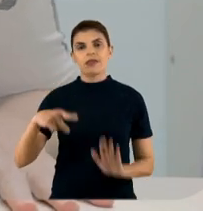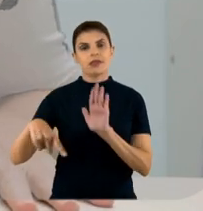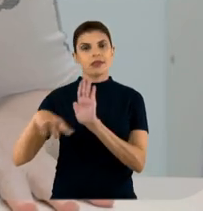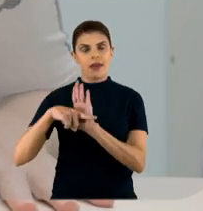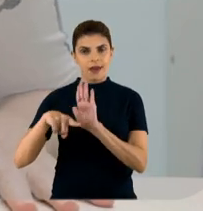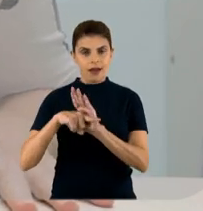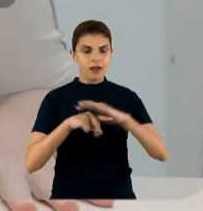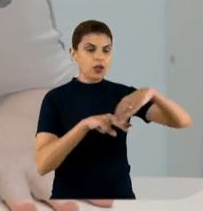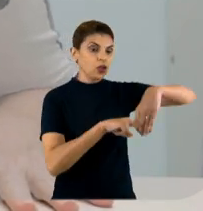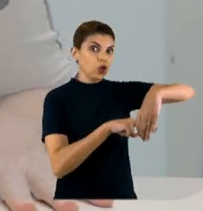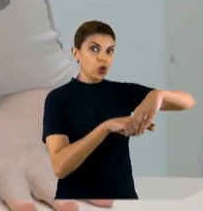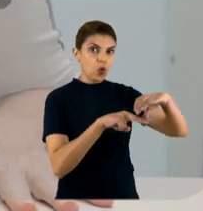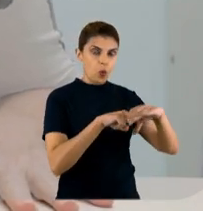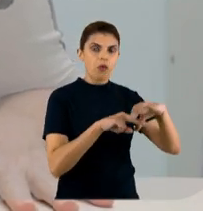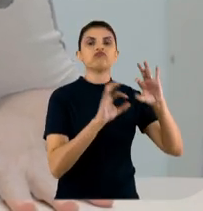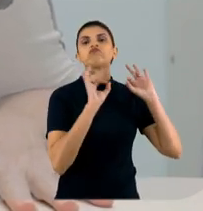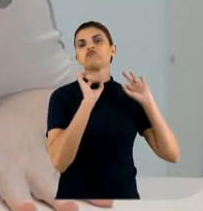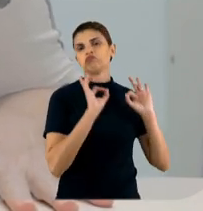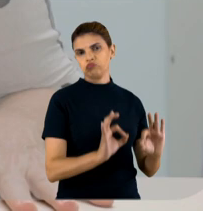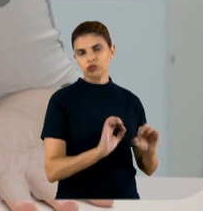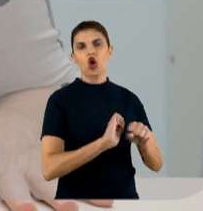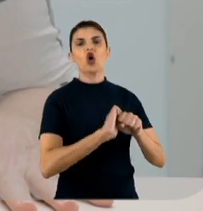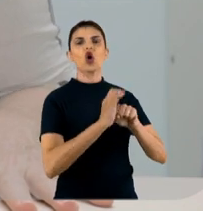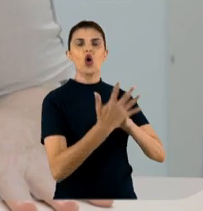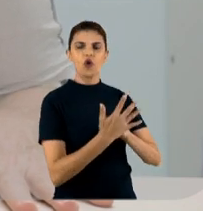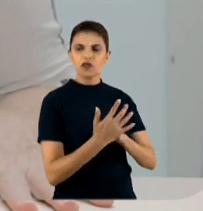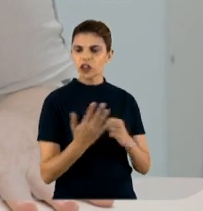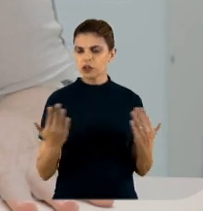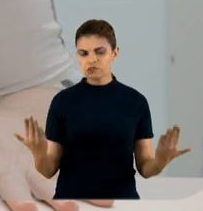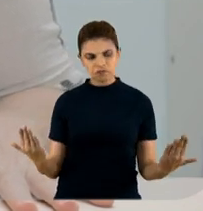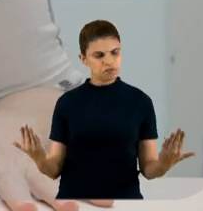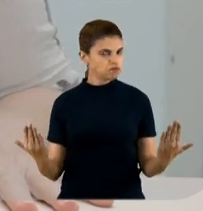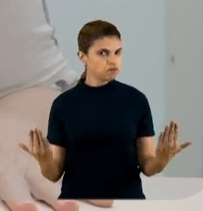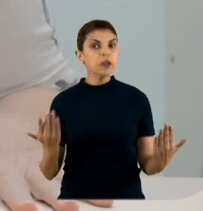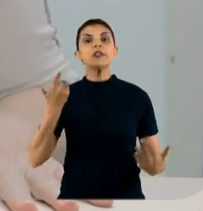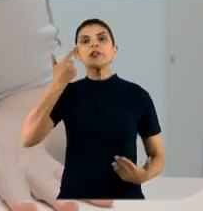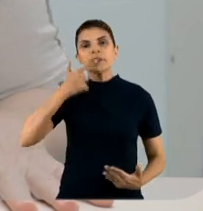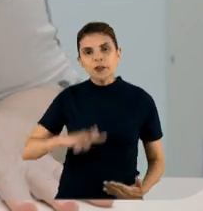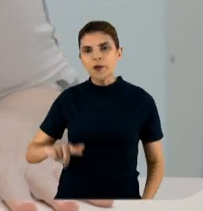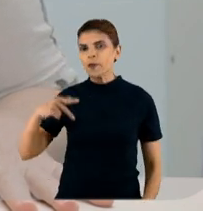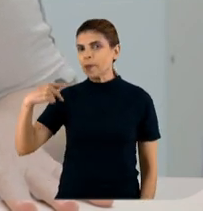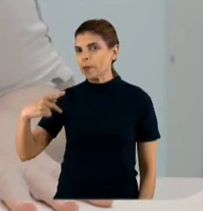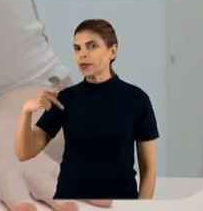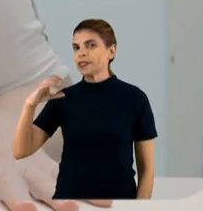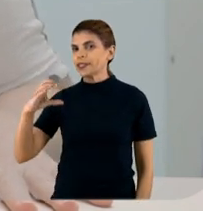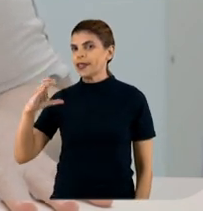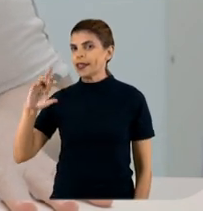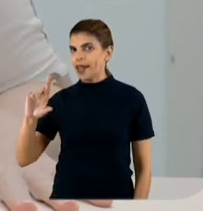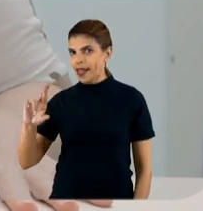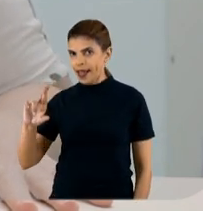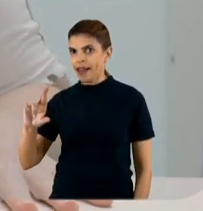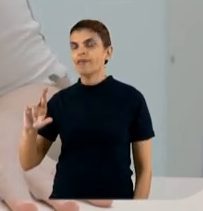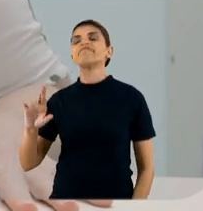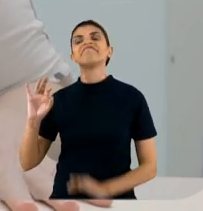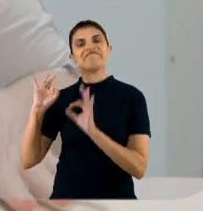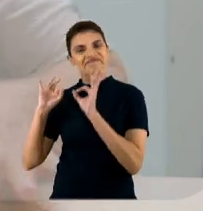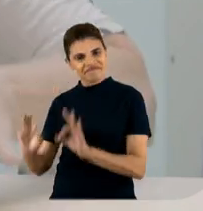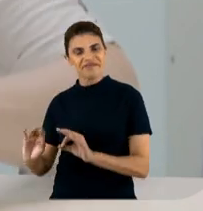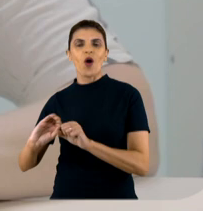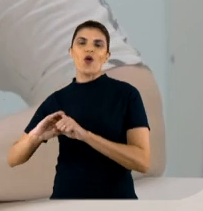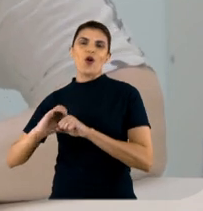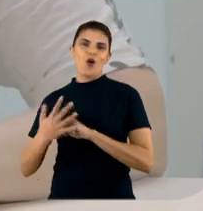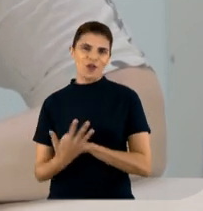tomografia é super sugestiva de covid e você depois vai repetir o PCR vai fazer um novo exame e vai ver que aquilo realmente era